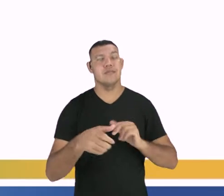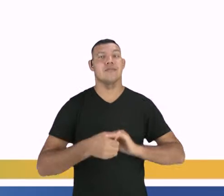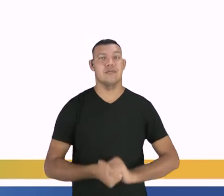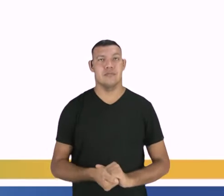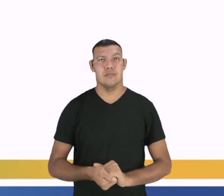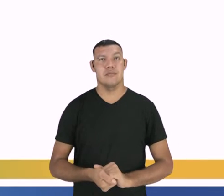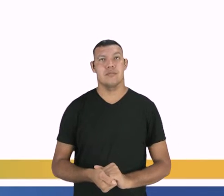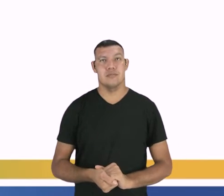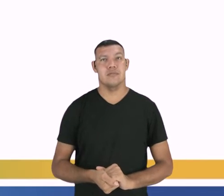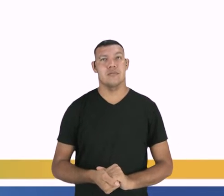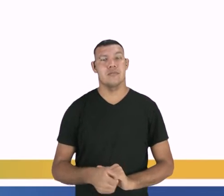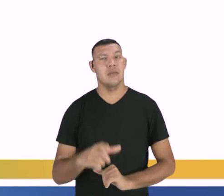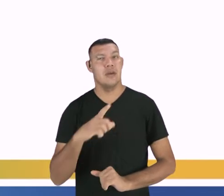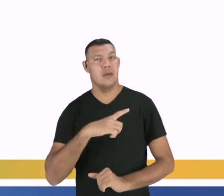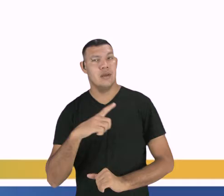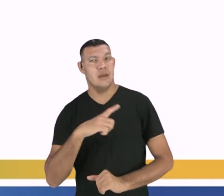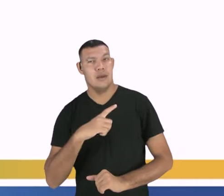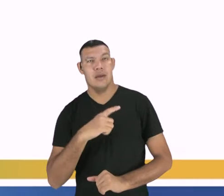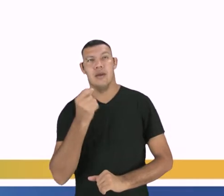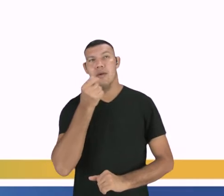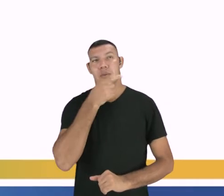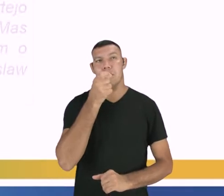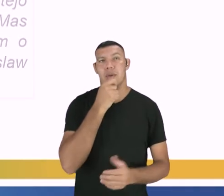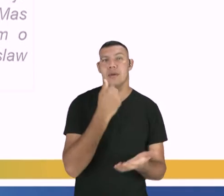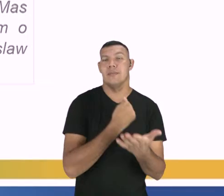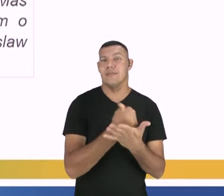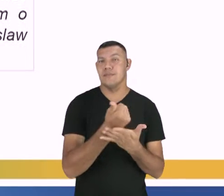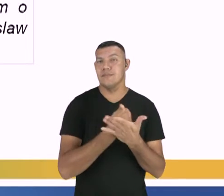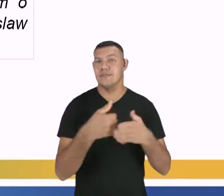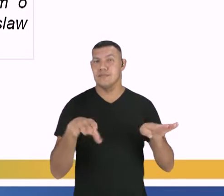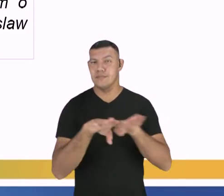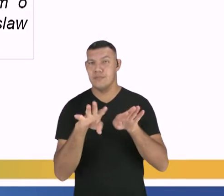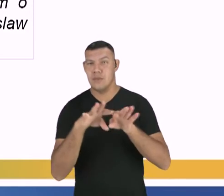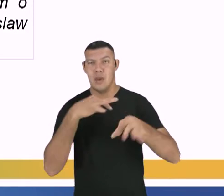Ela costuma conter humor, ação e crítica.